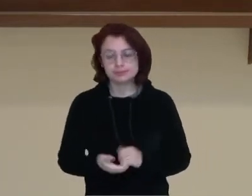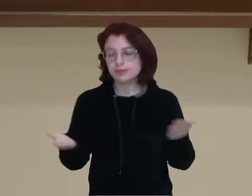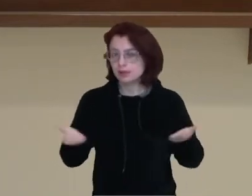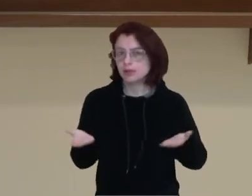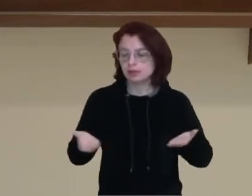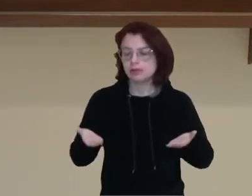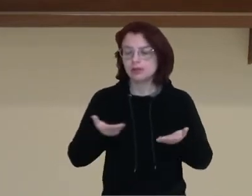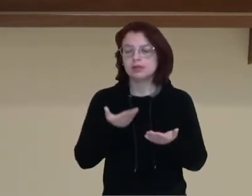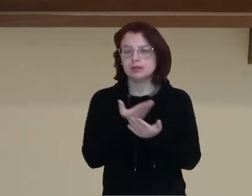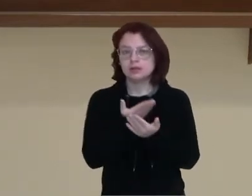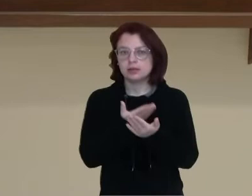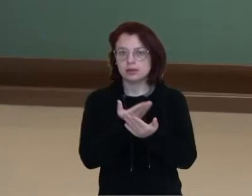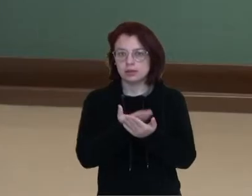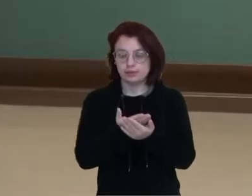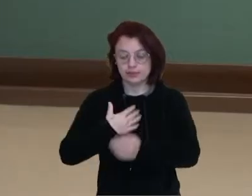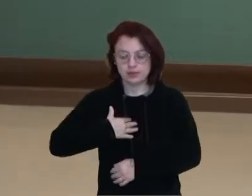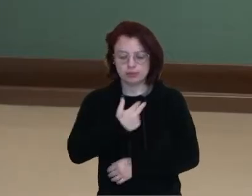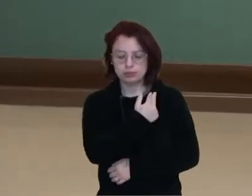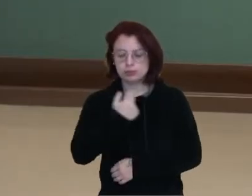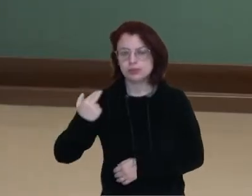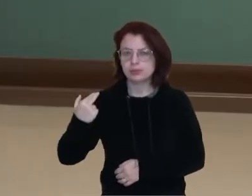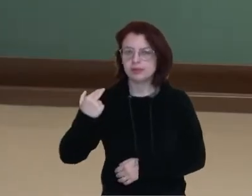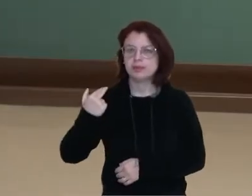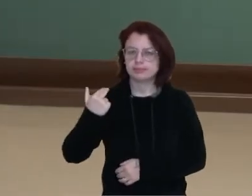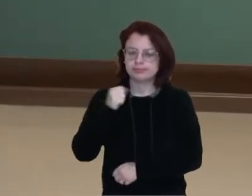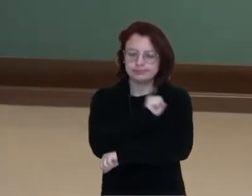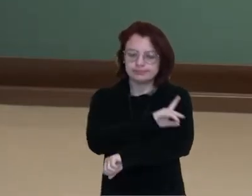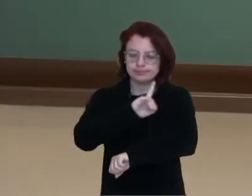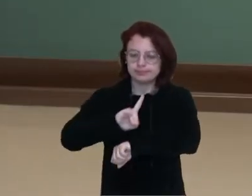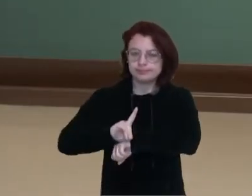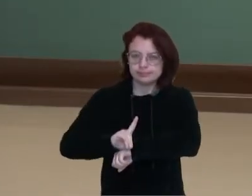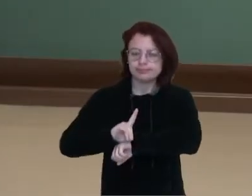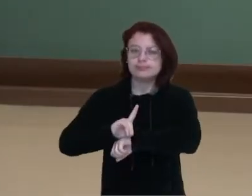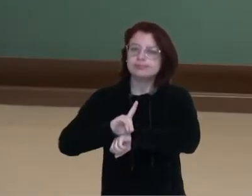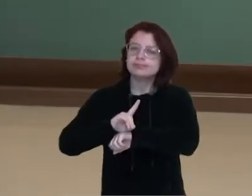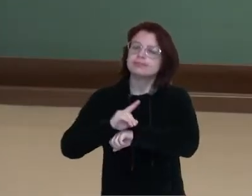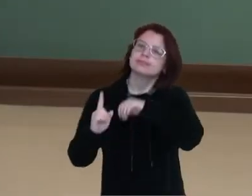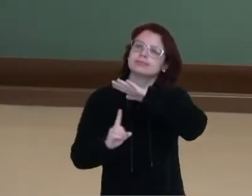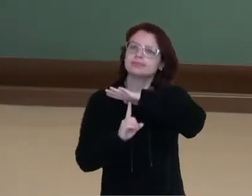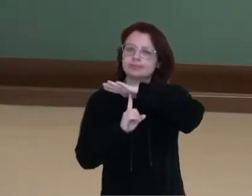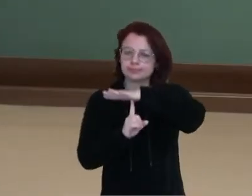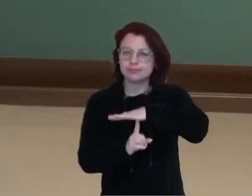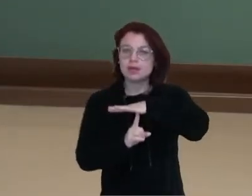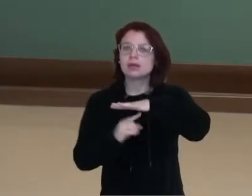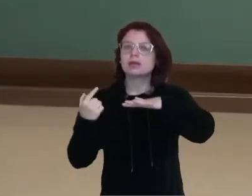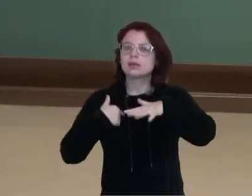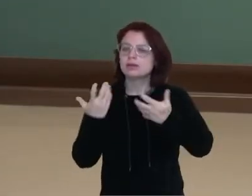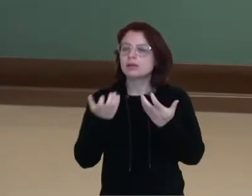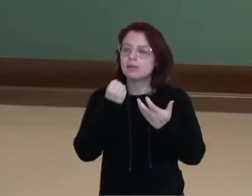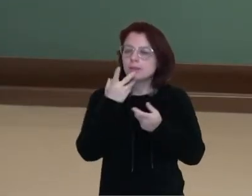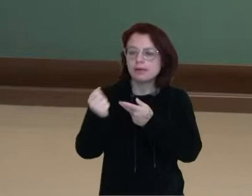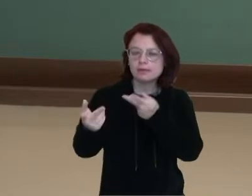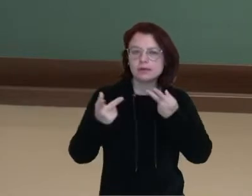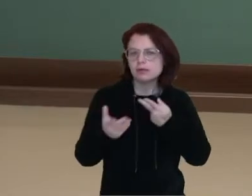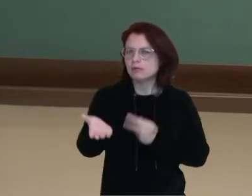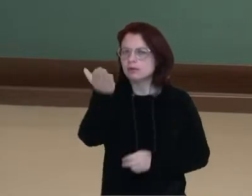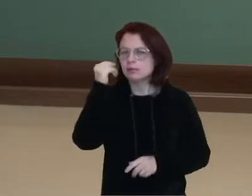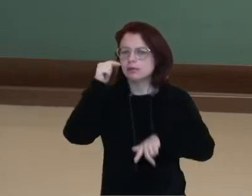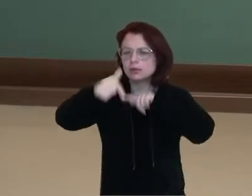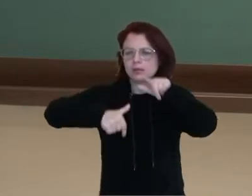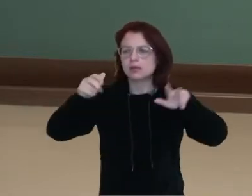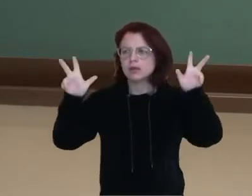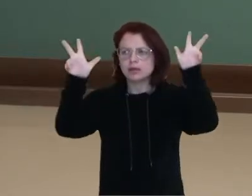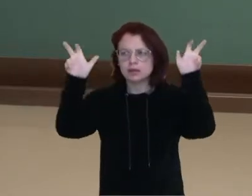desta aula. Em nome da Secretaria de Educação do Estado do Paraná, sejam todos bem-vindos. Vamos trabalhar o tema persas,